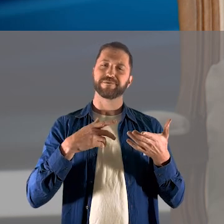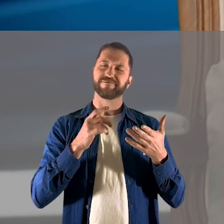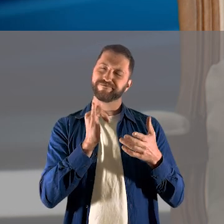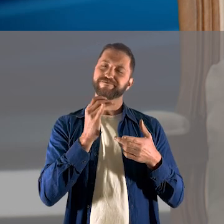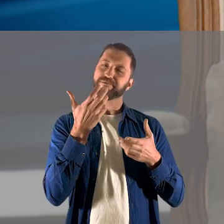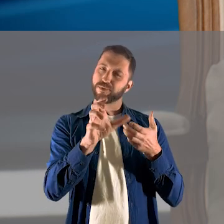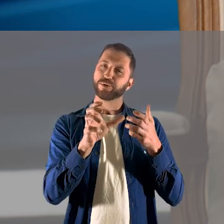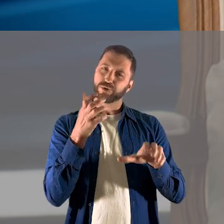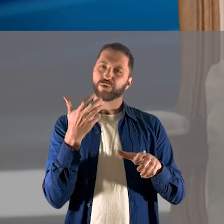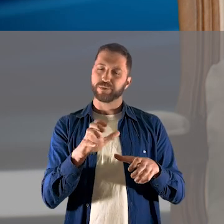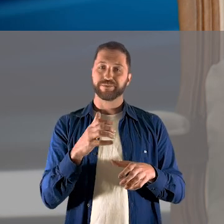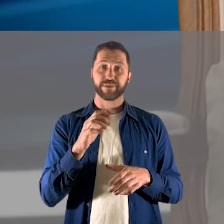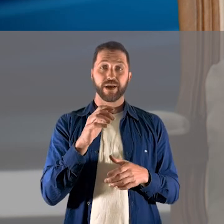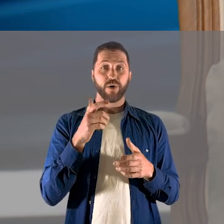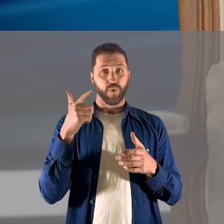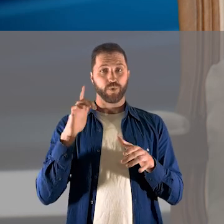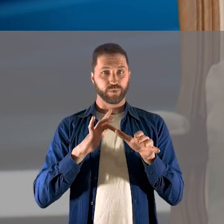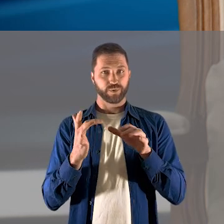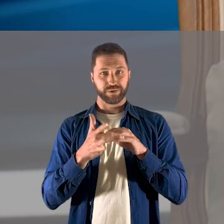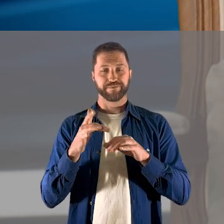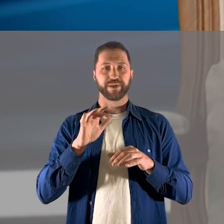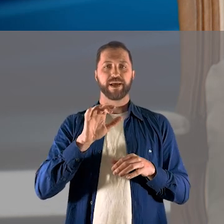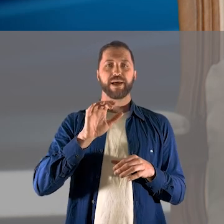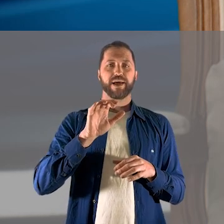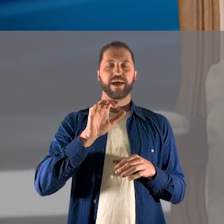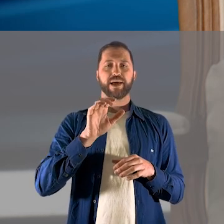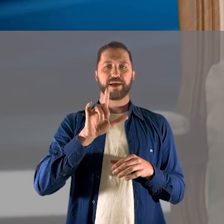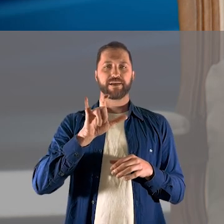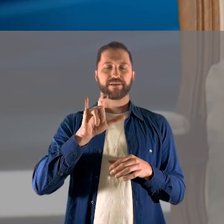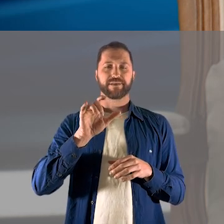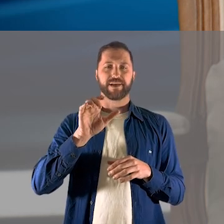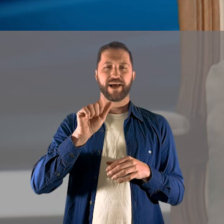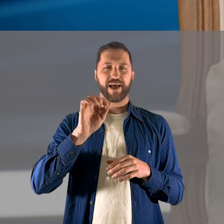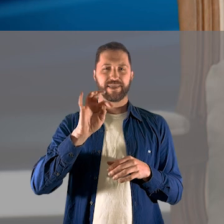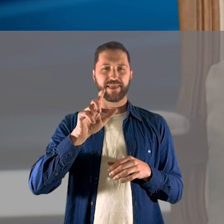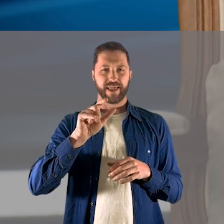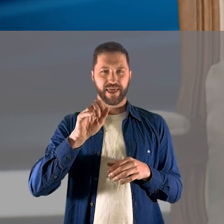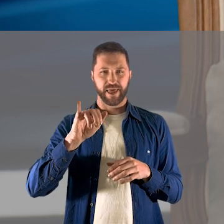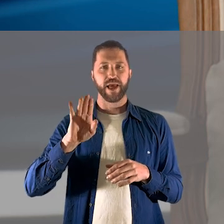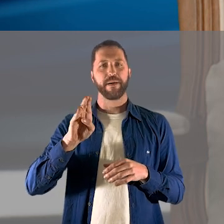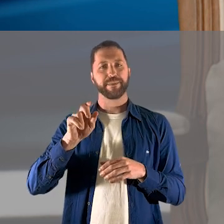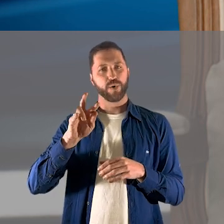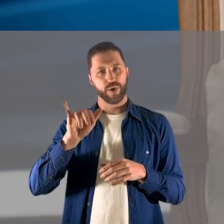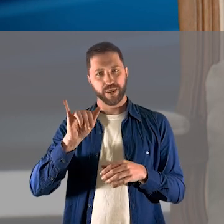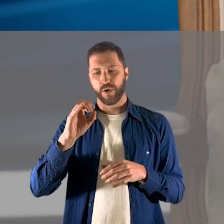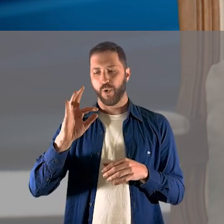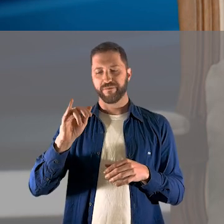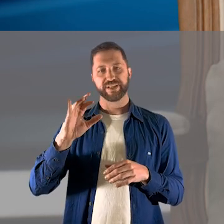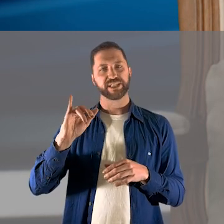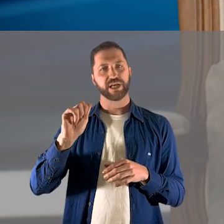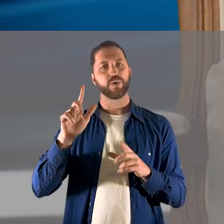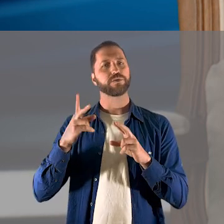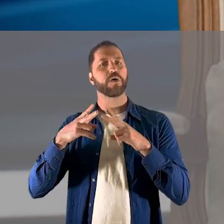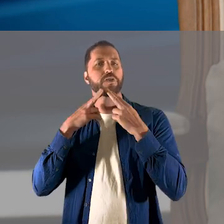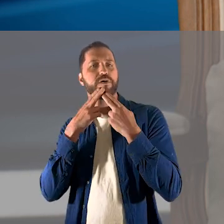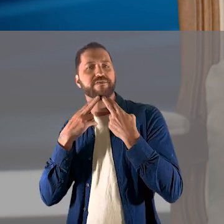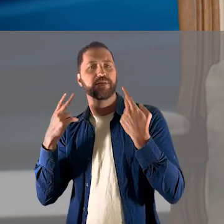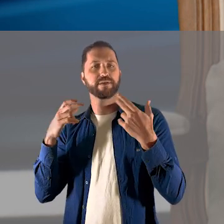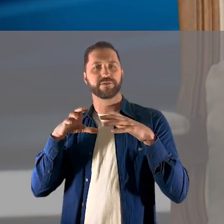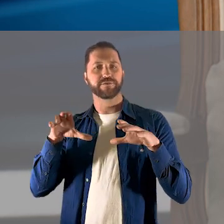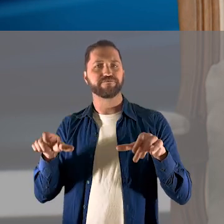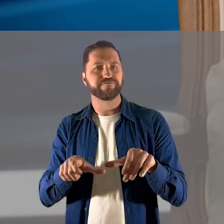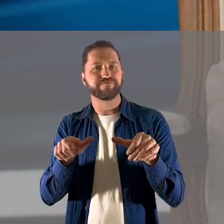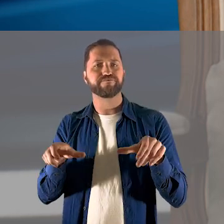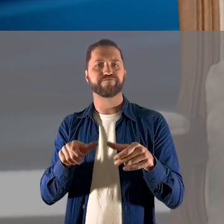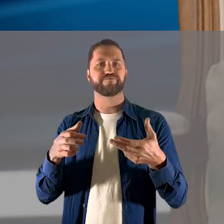e o ateli Beauty que é @ttellebeoficial que lá a gente também mostra tudo que há de mais inovador em termos de